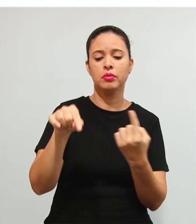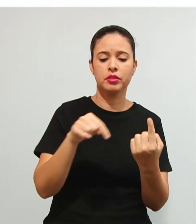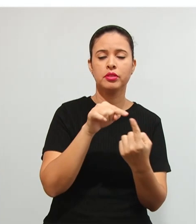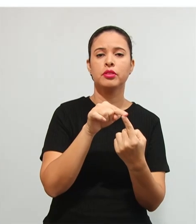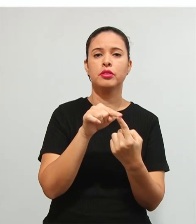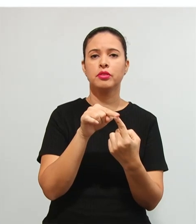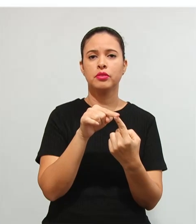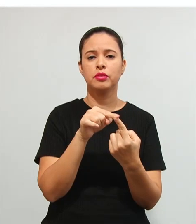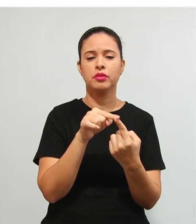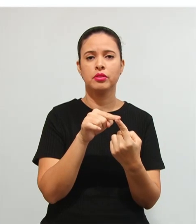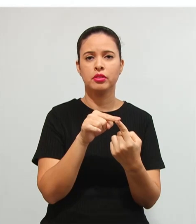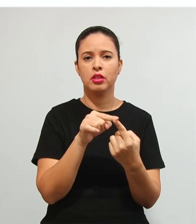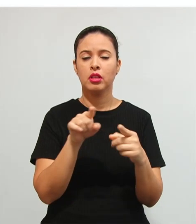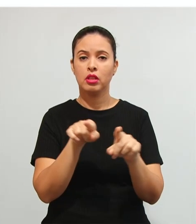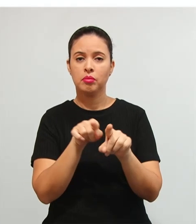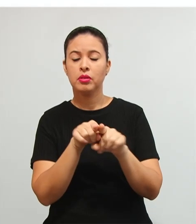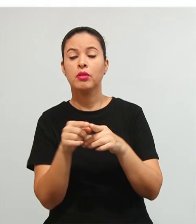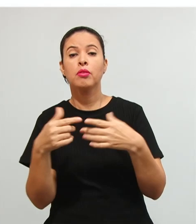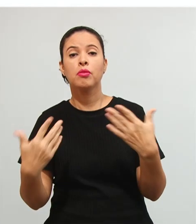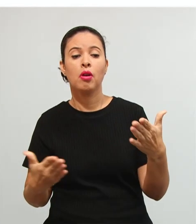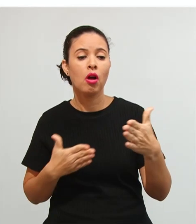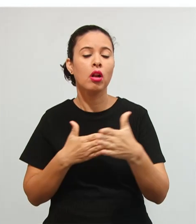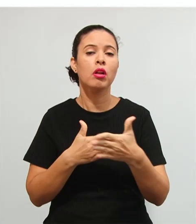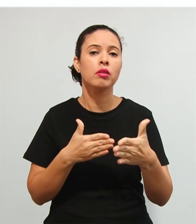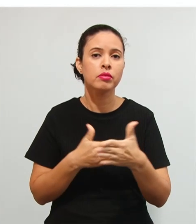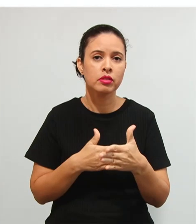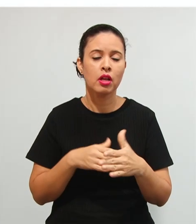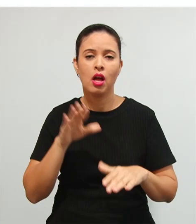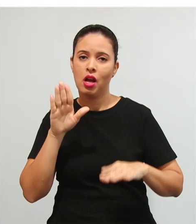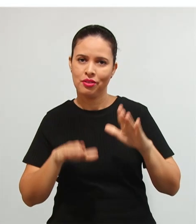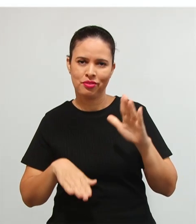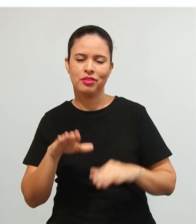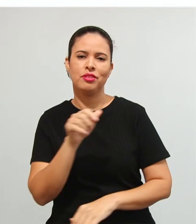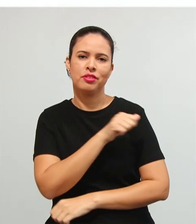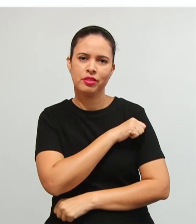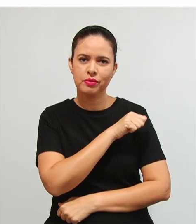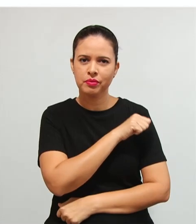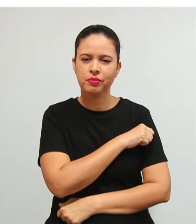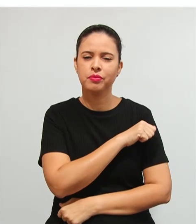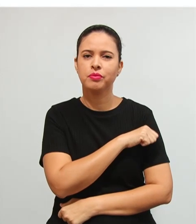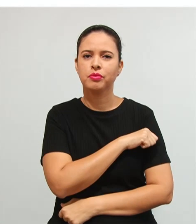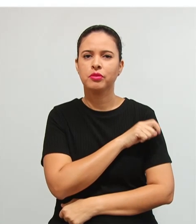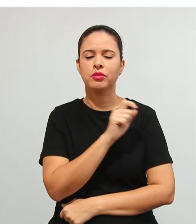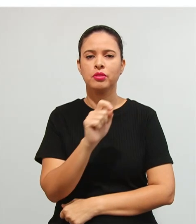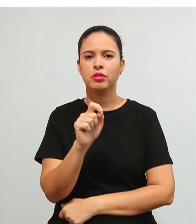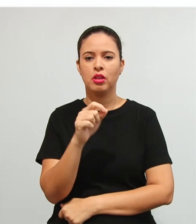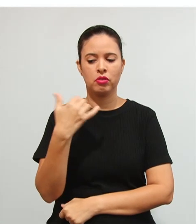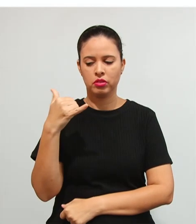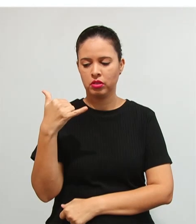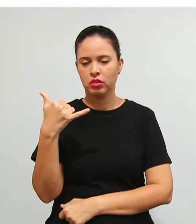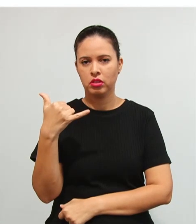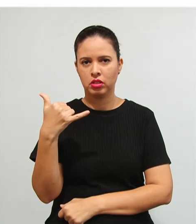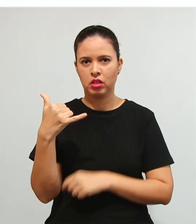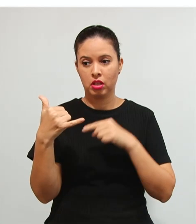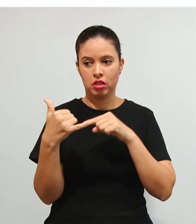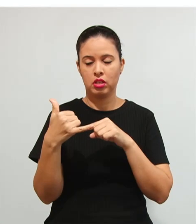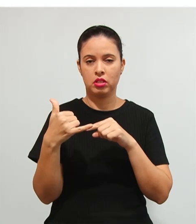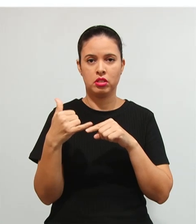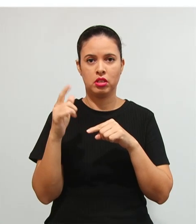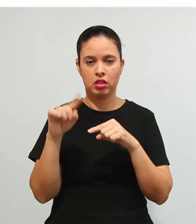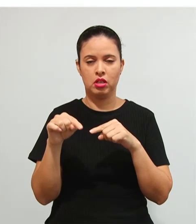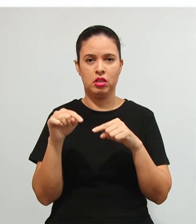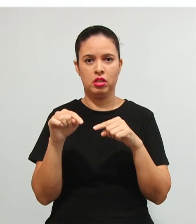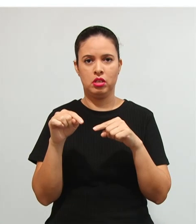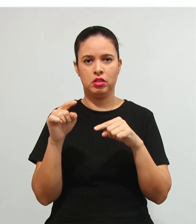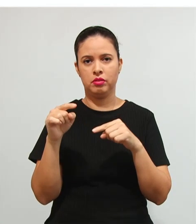suas limitações? Eu sei que os alunos, às vezes, ao tomar contato com o celular, eles podem ficar mais dispersos. Então,